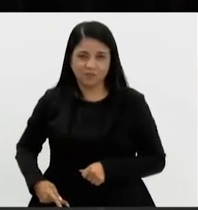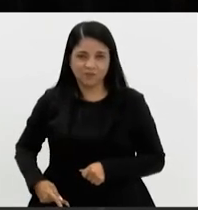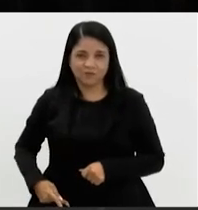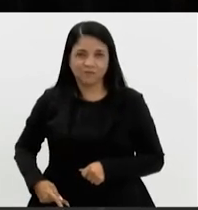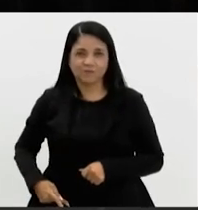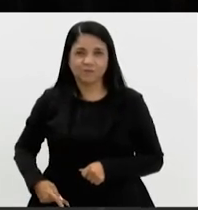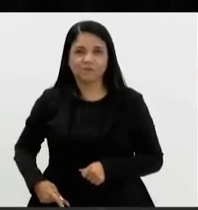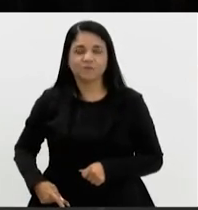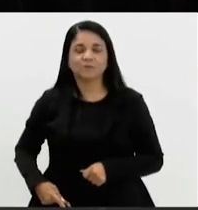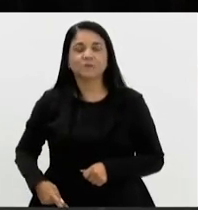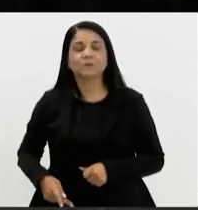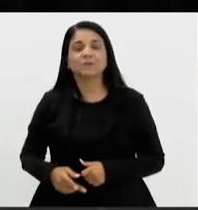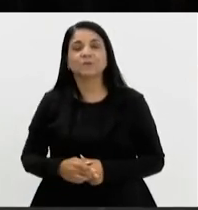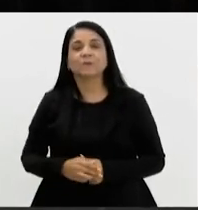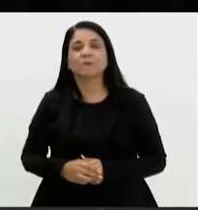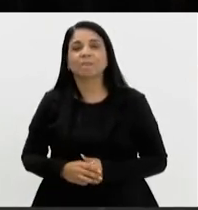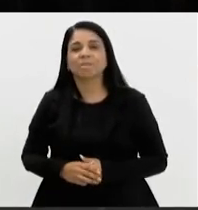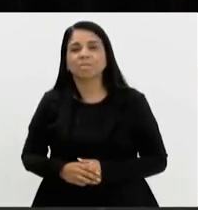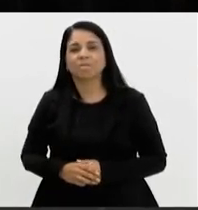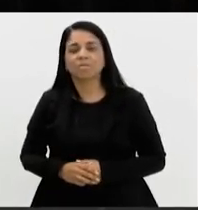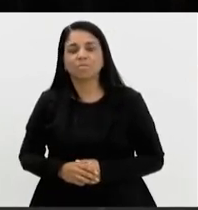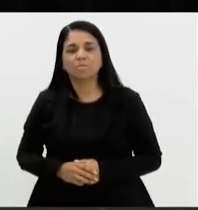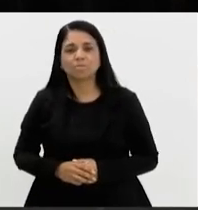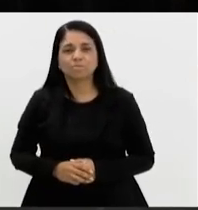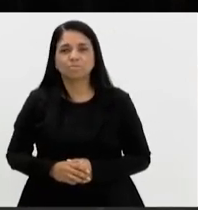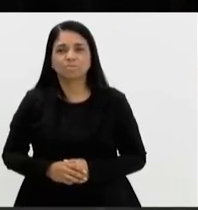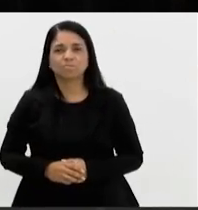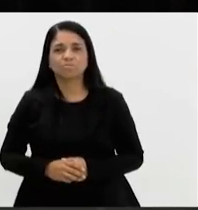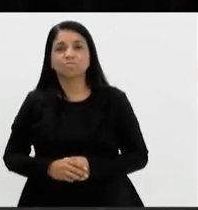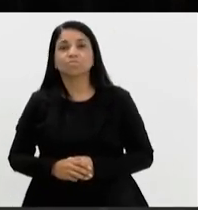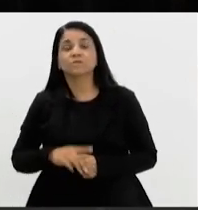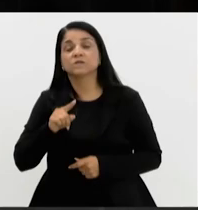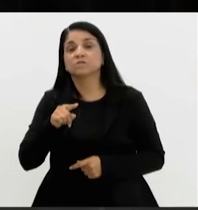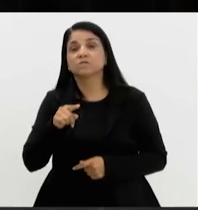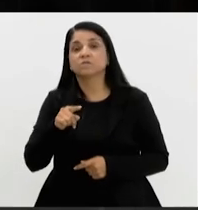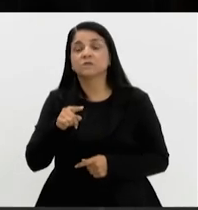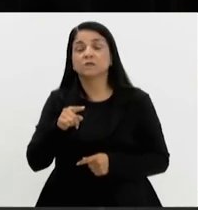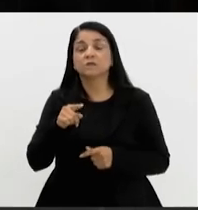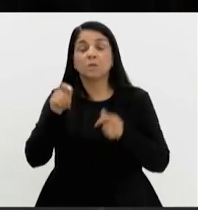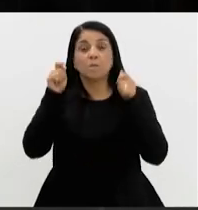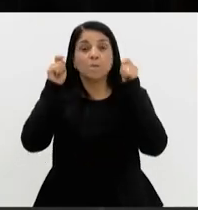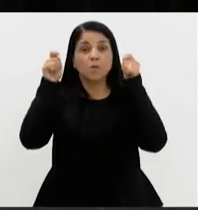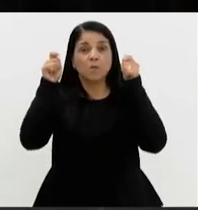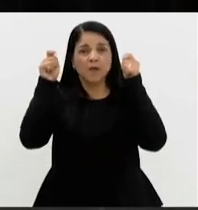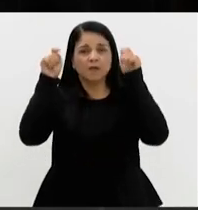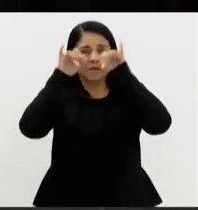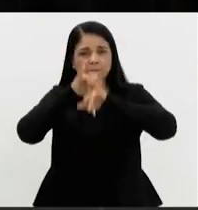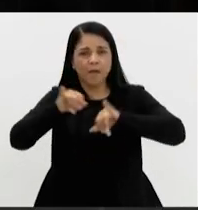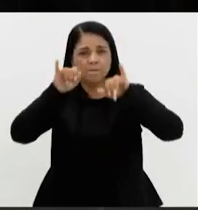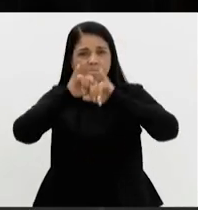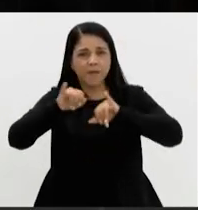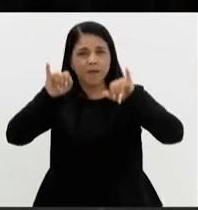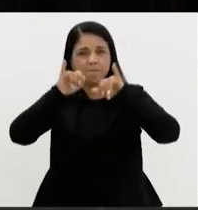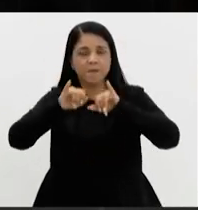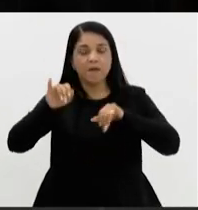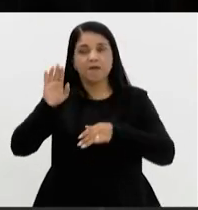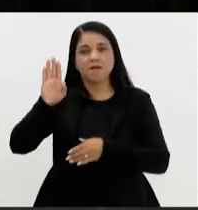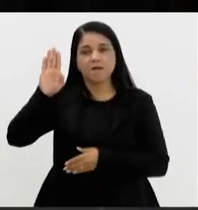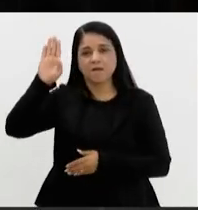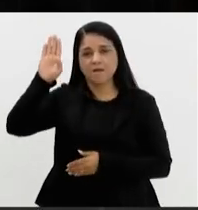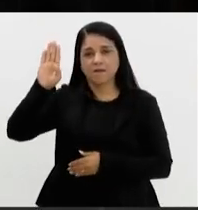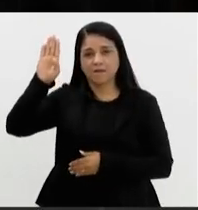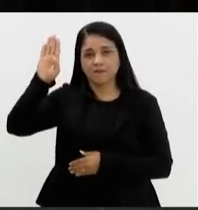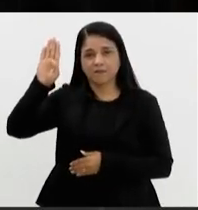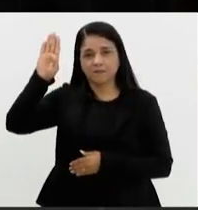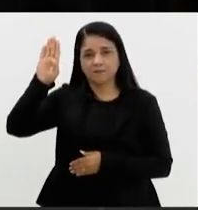escrutínio norte-americano aonde aparecia uma propaganda com então candid com então